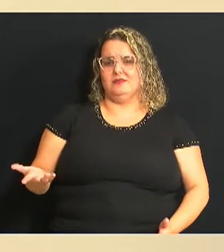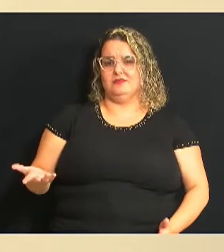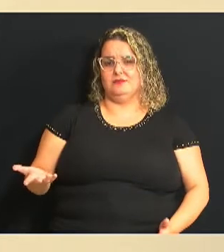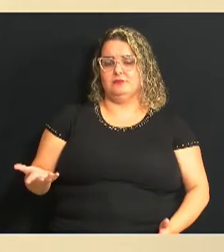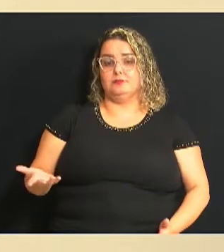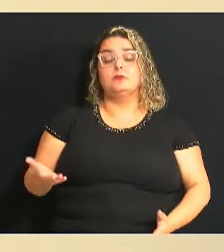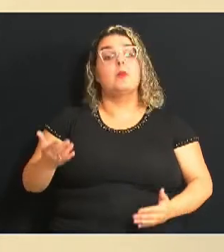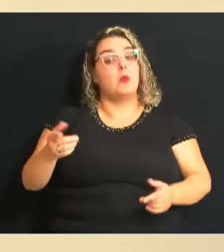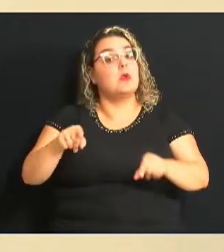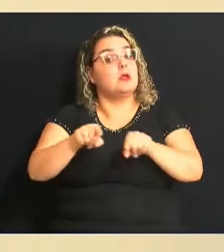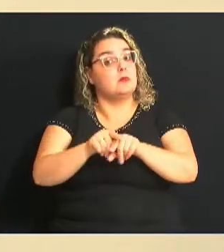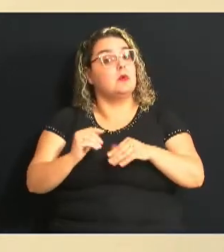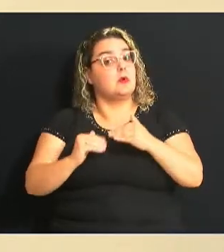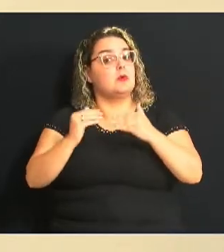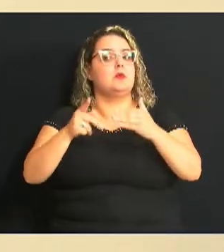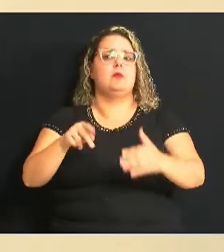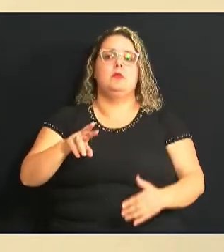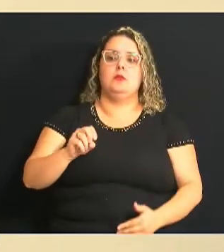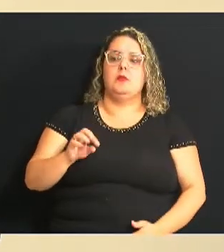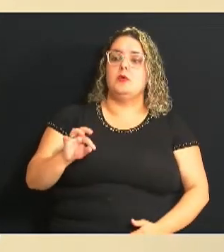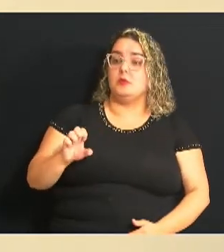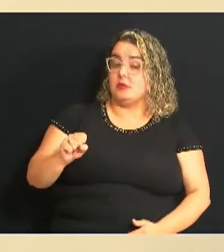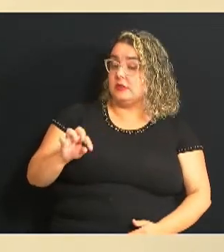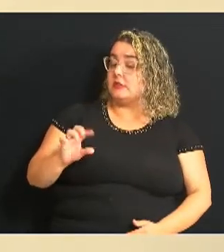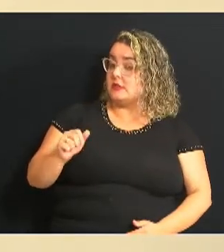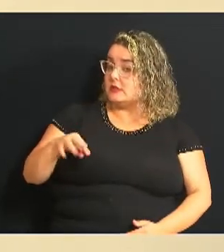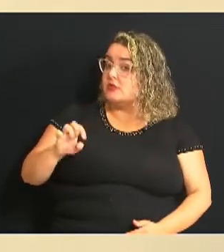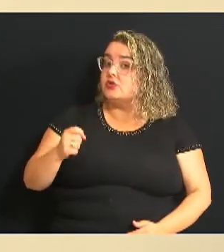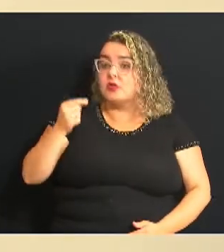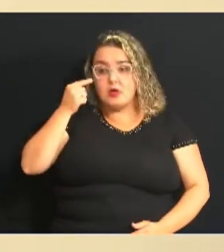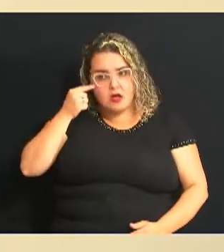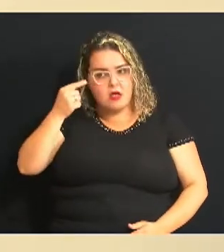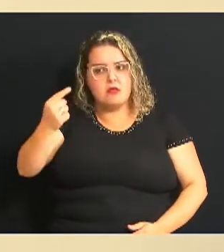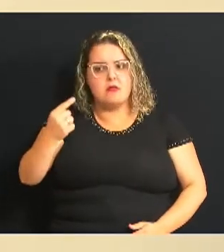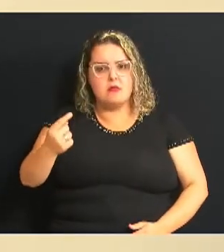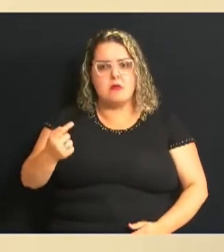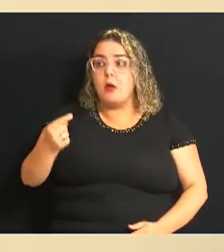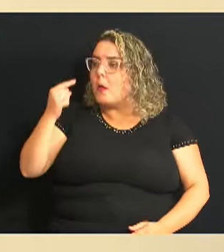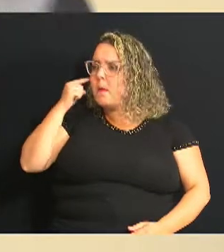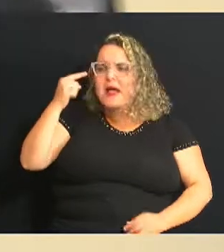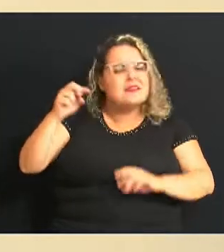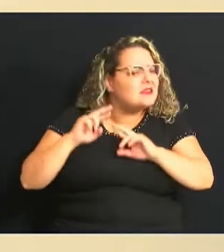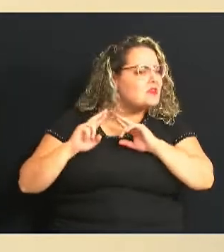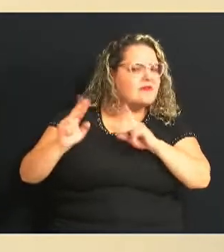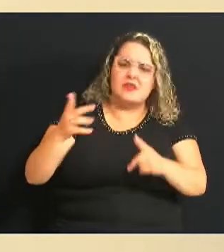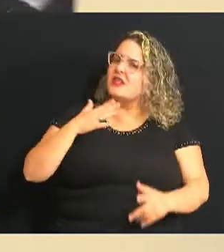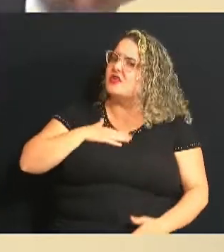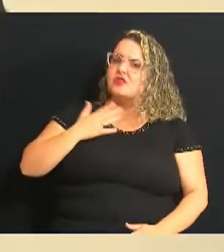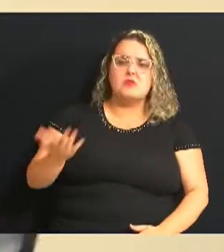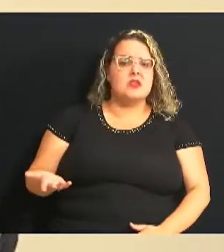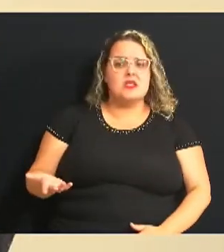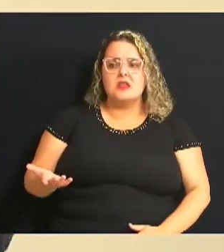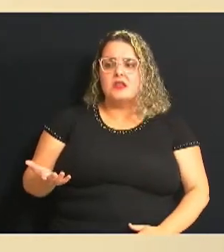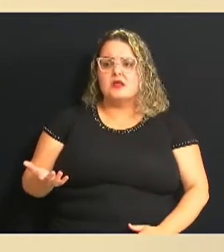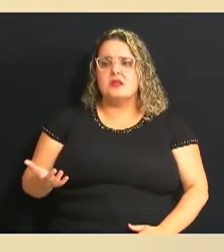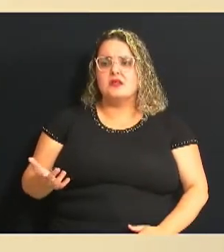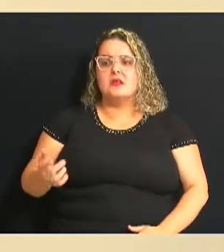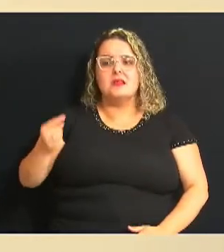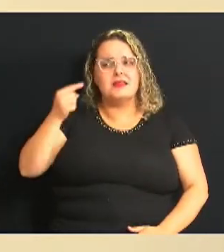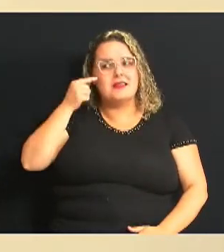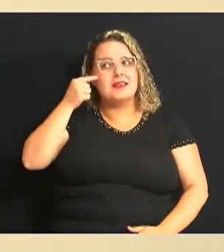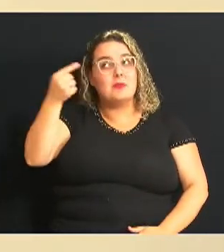construção protestante. A ideia de você pensar diferente, ter uma cosmovisão diferente e